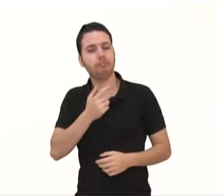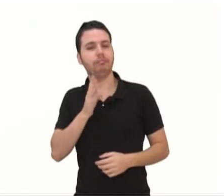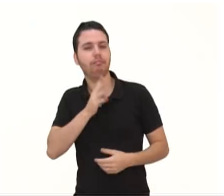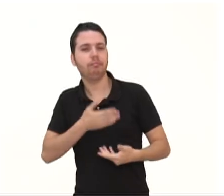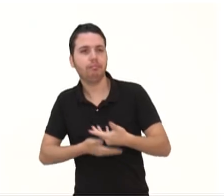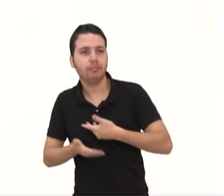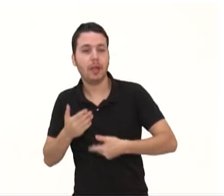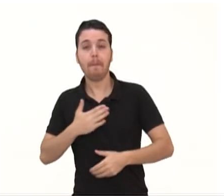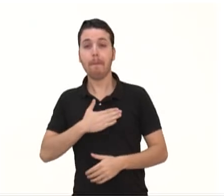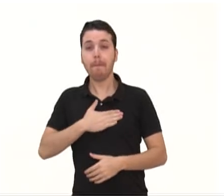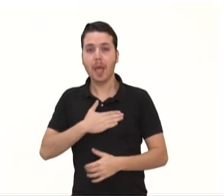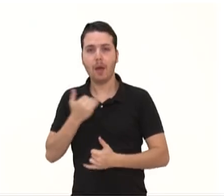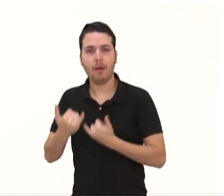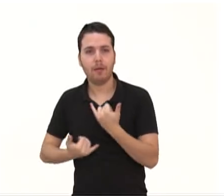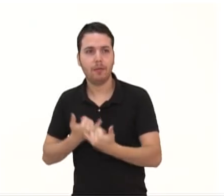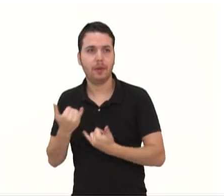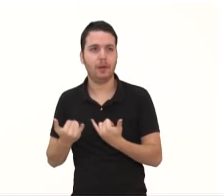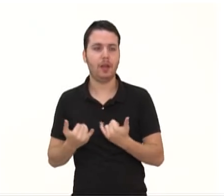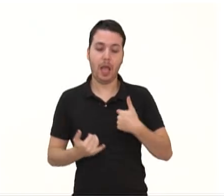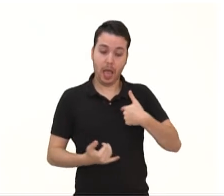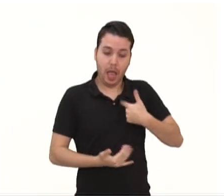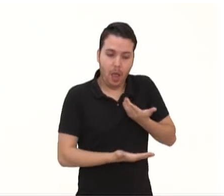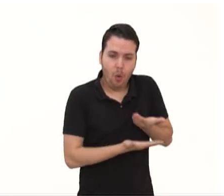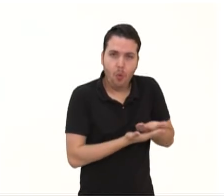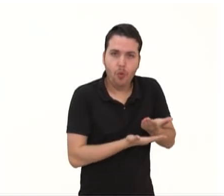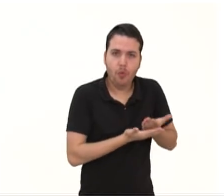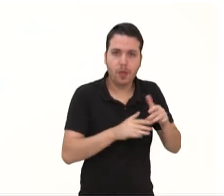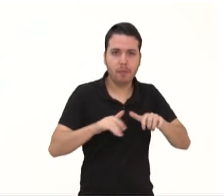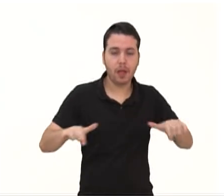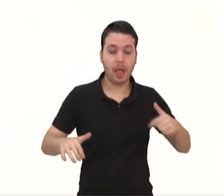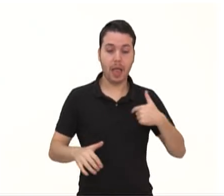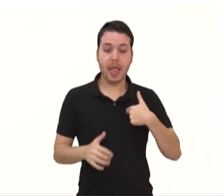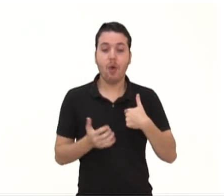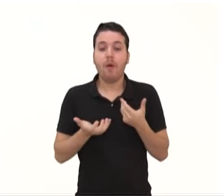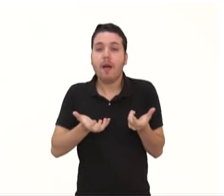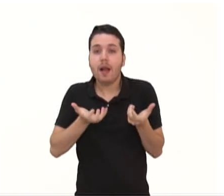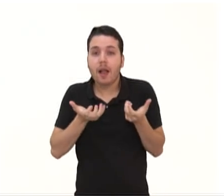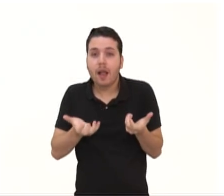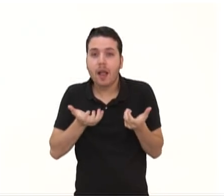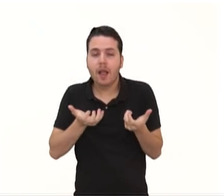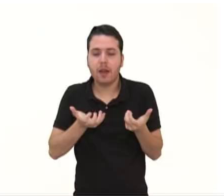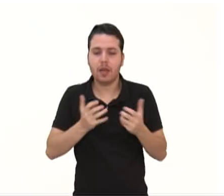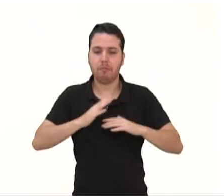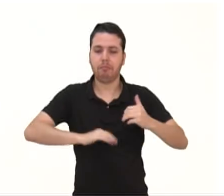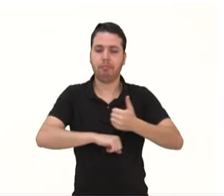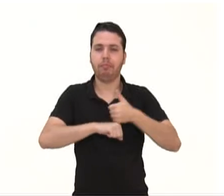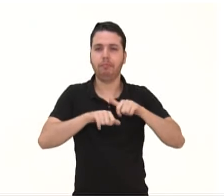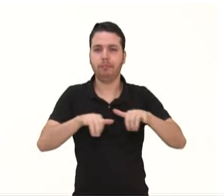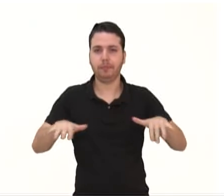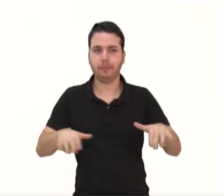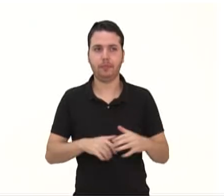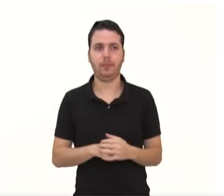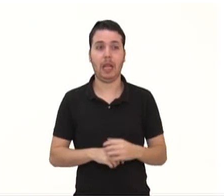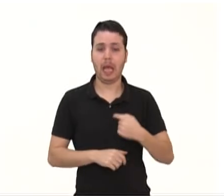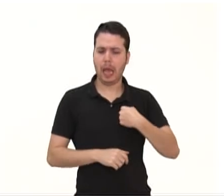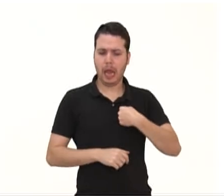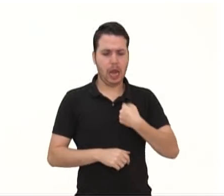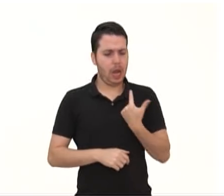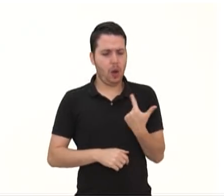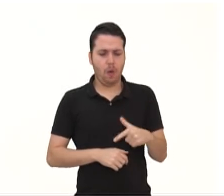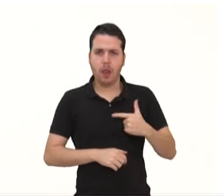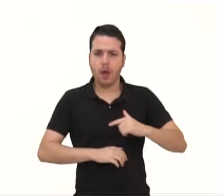brinquedos. Estudei piano, queria ser pianista. Eu não tinha